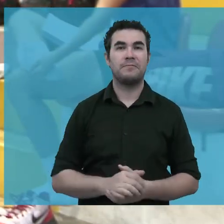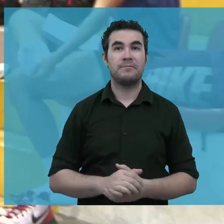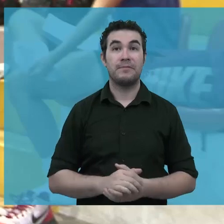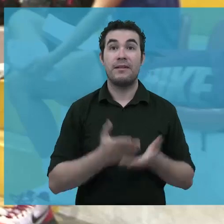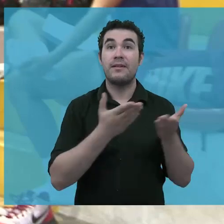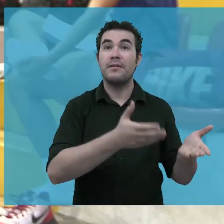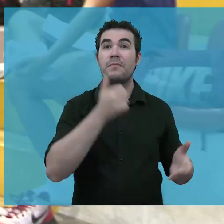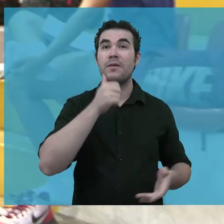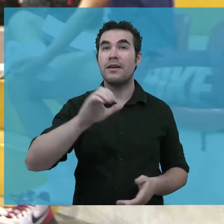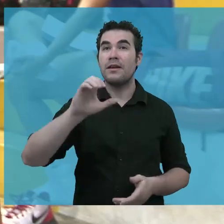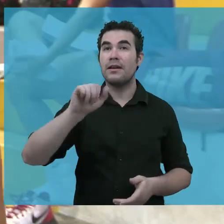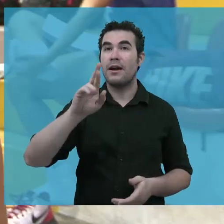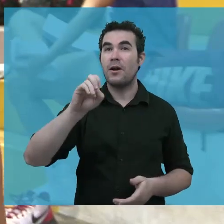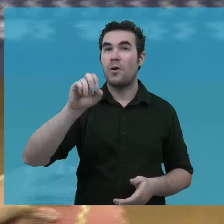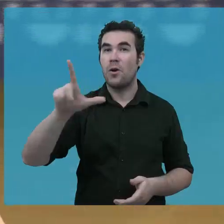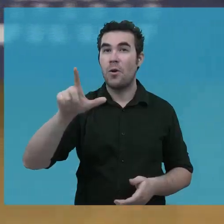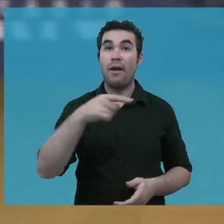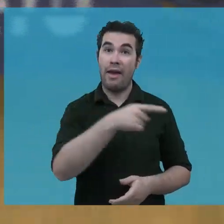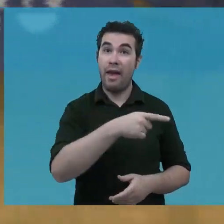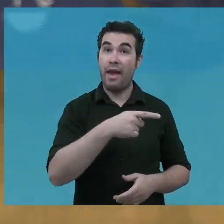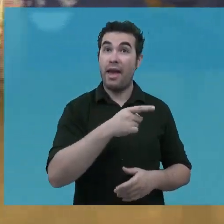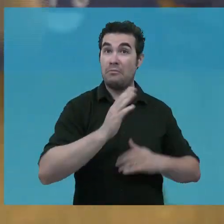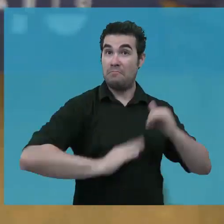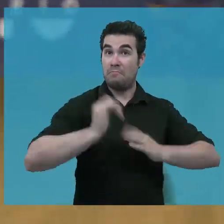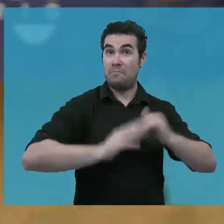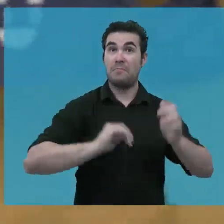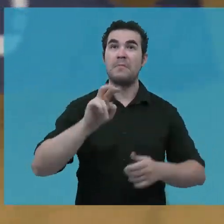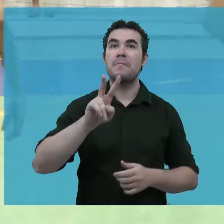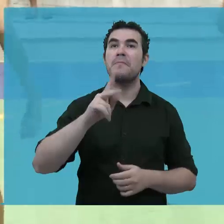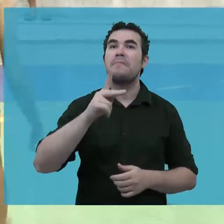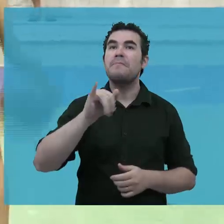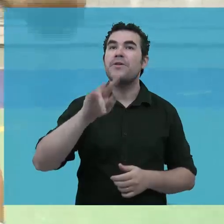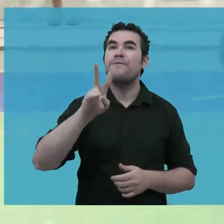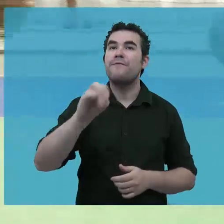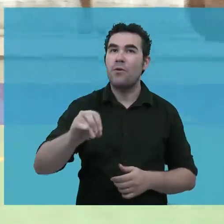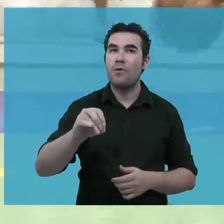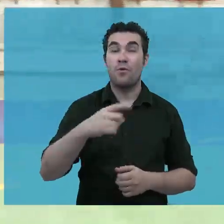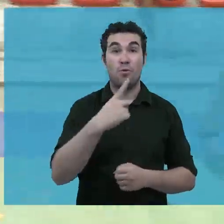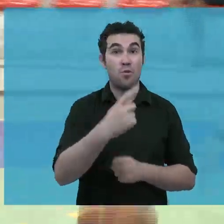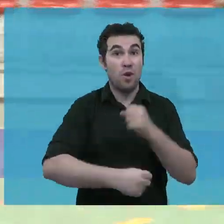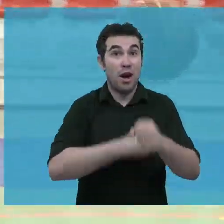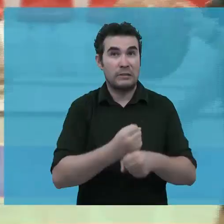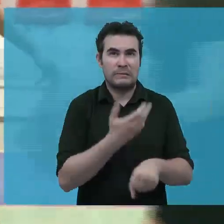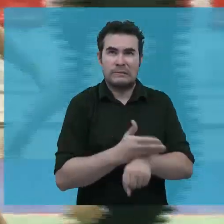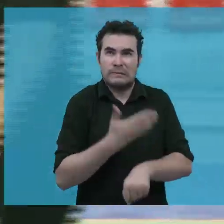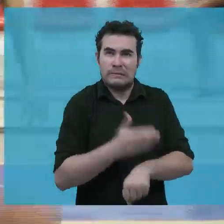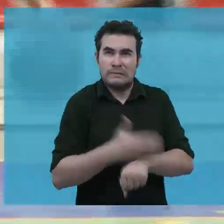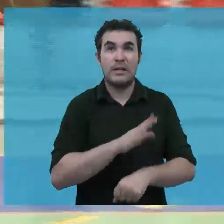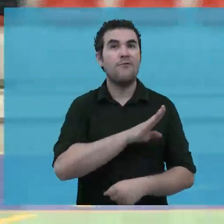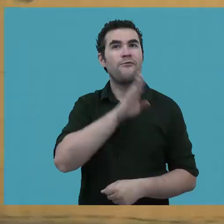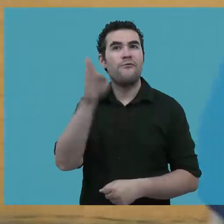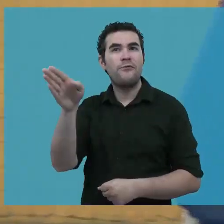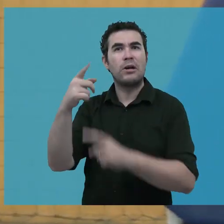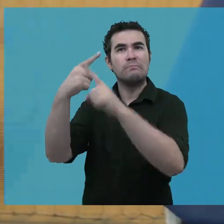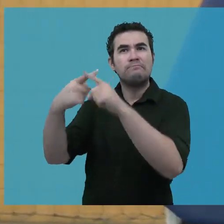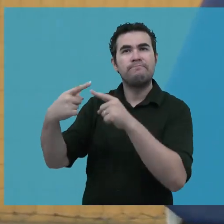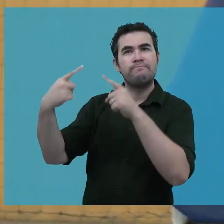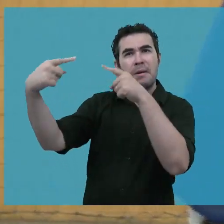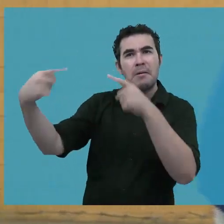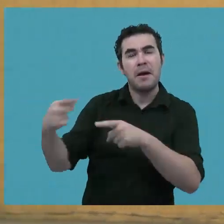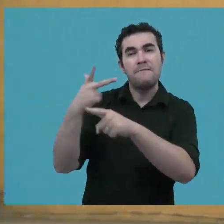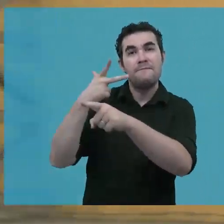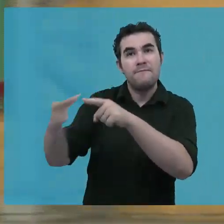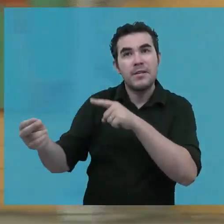nosso. Invictas. A Carol joga como pivô. Depois de 1 ano de treinos aqui na quadra do CEL, ajudou